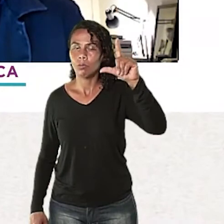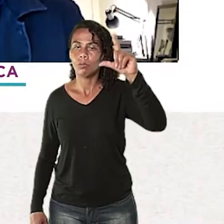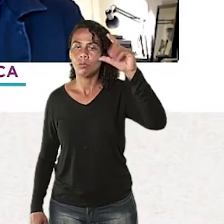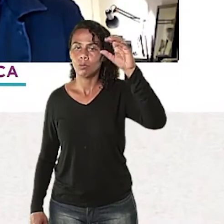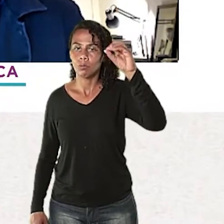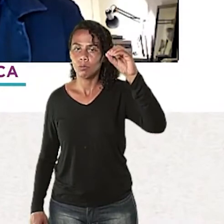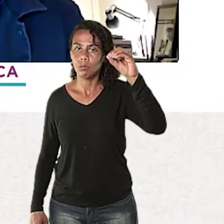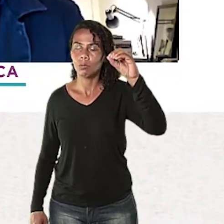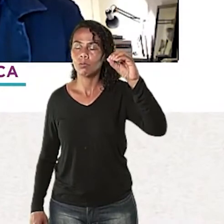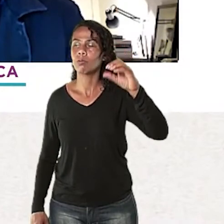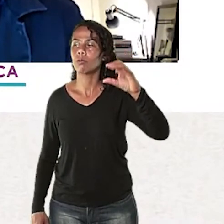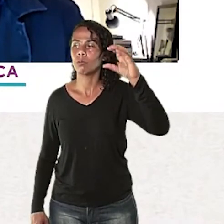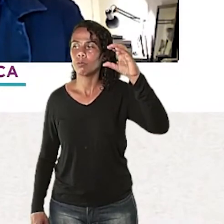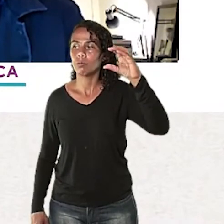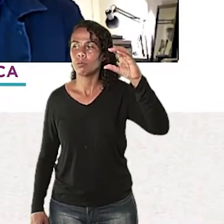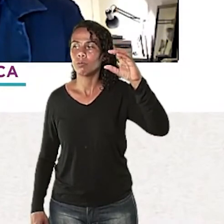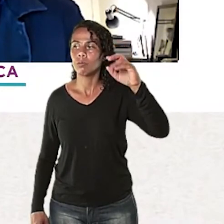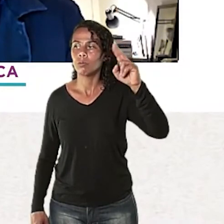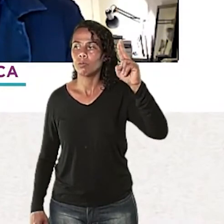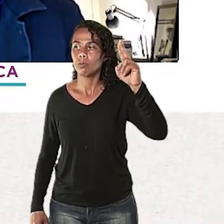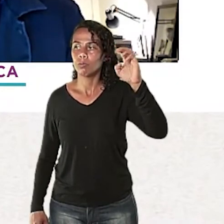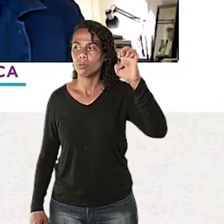da datilologia.